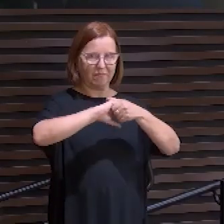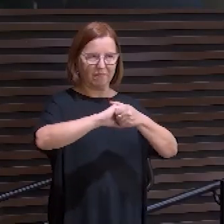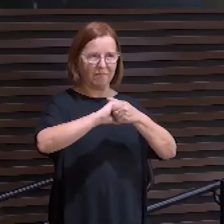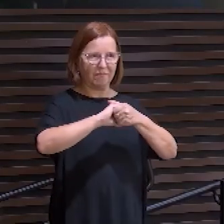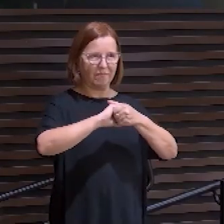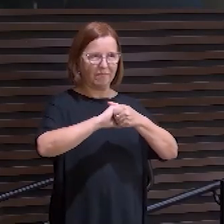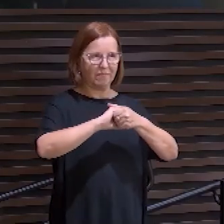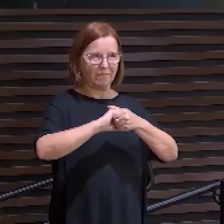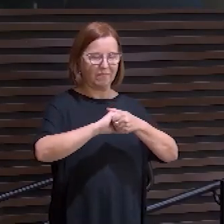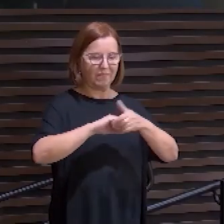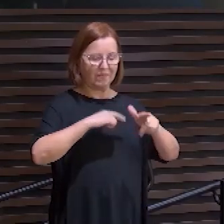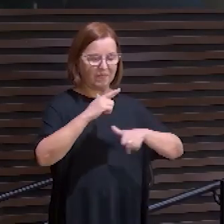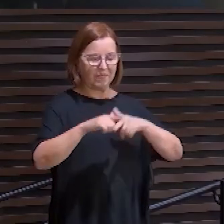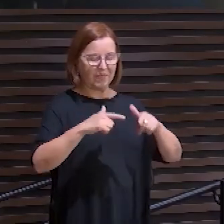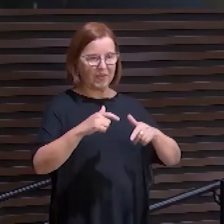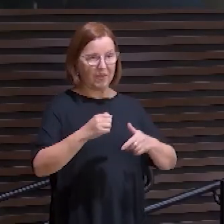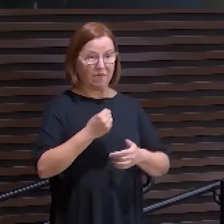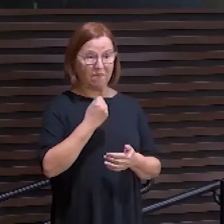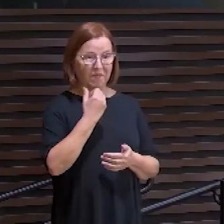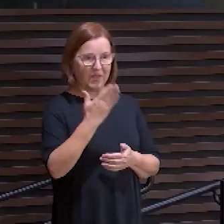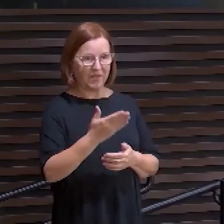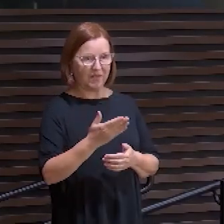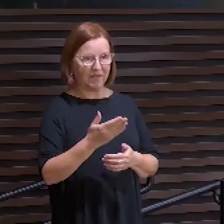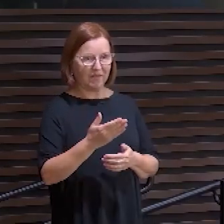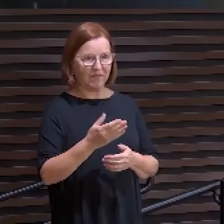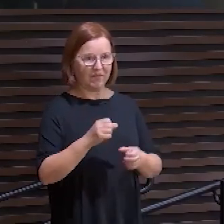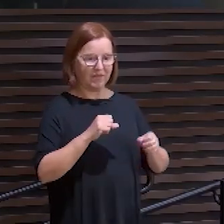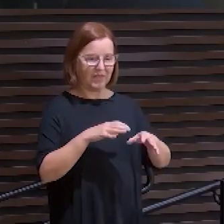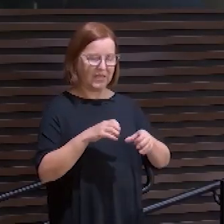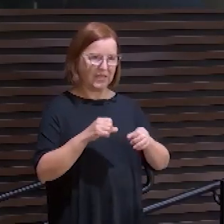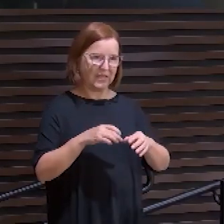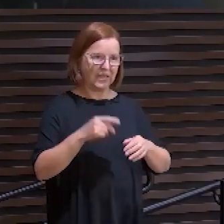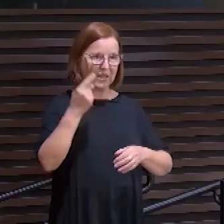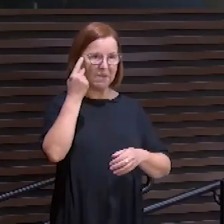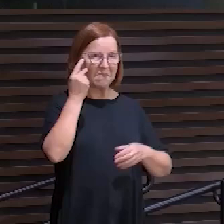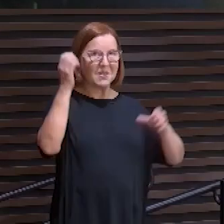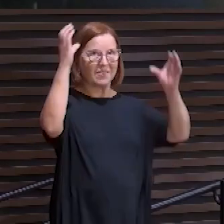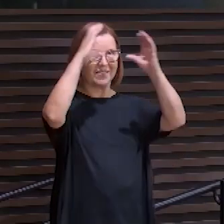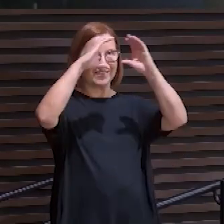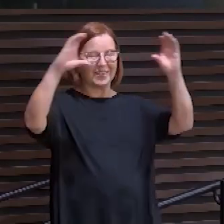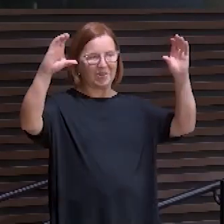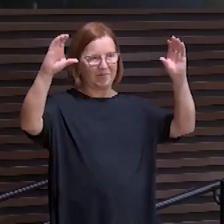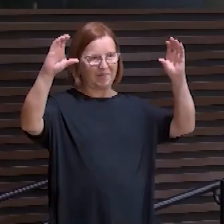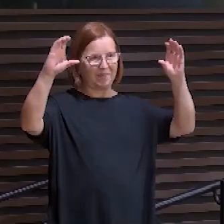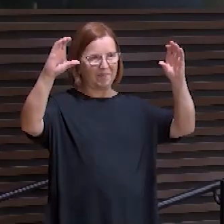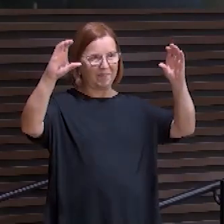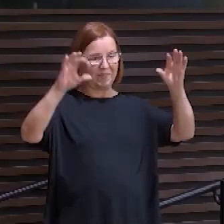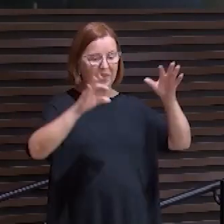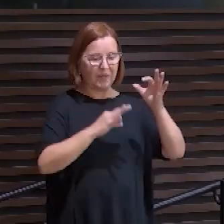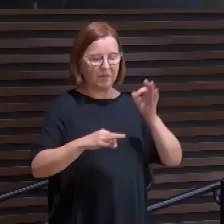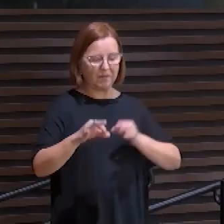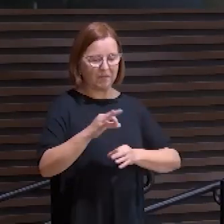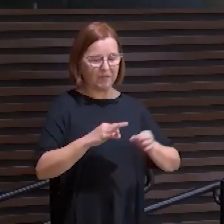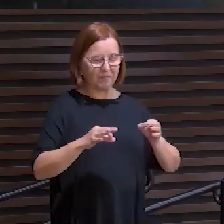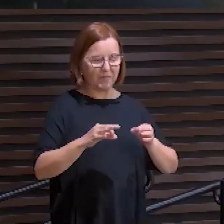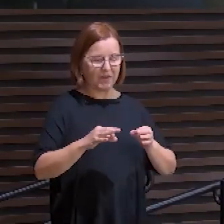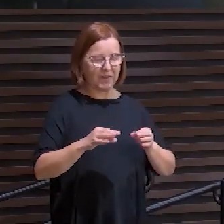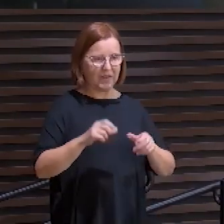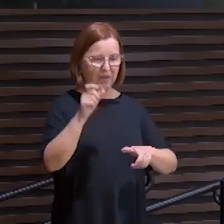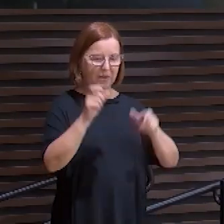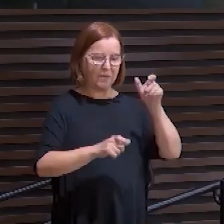tarefa bendita de educar para o céu, de preparar